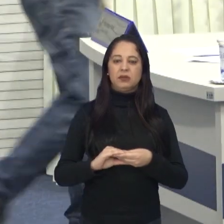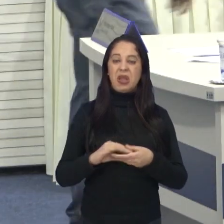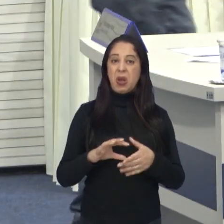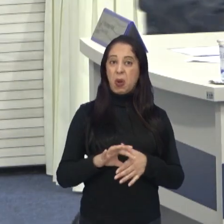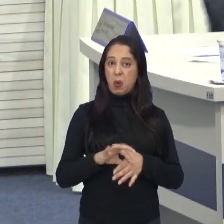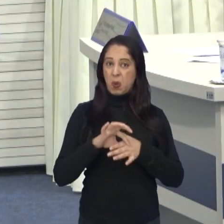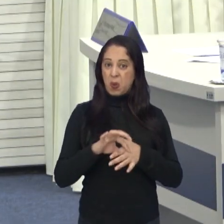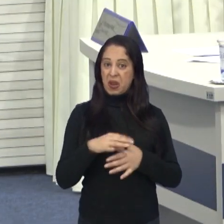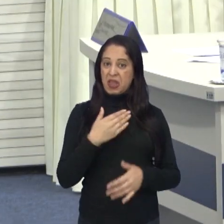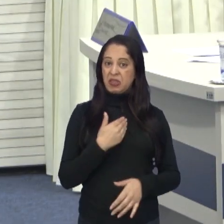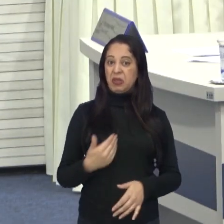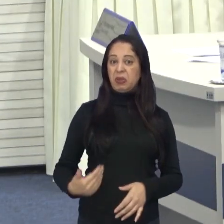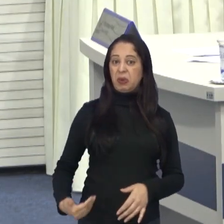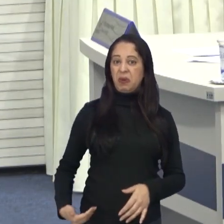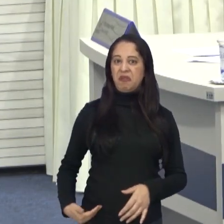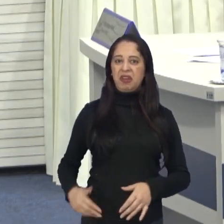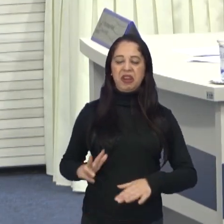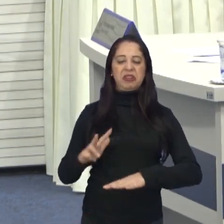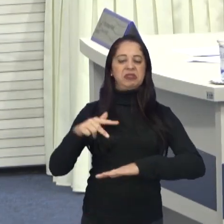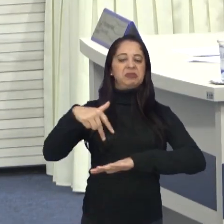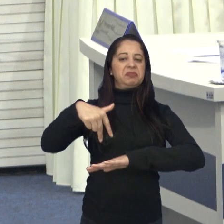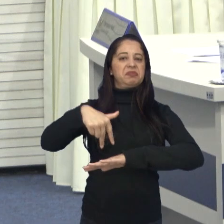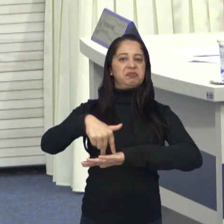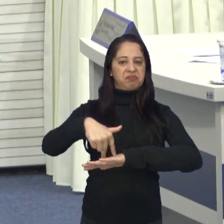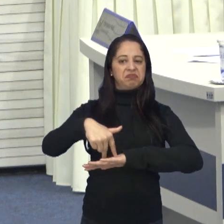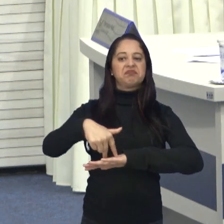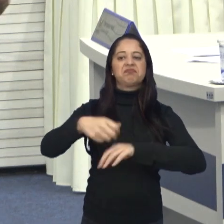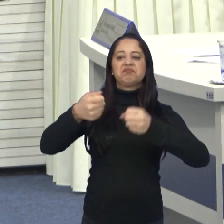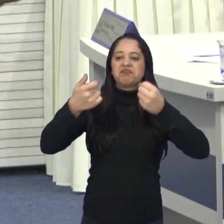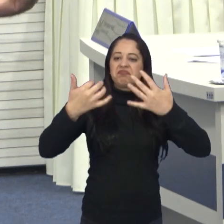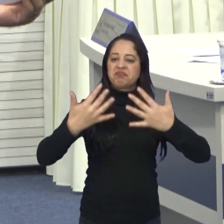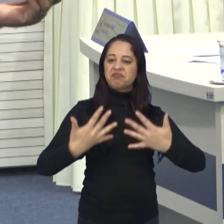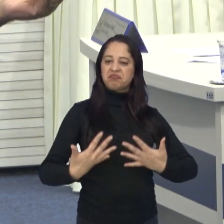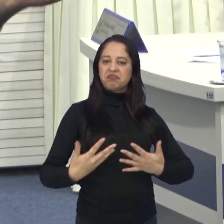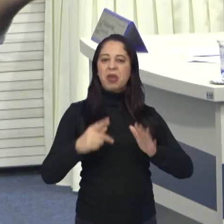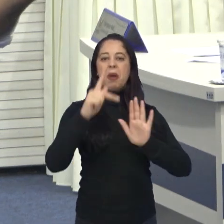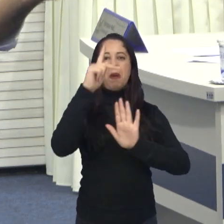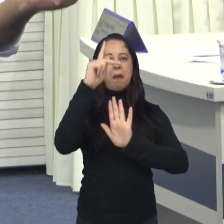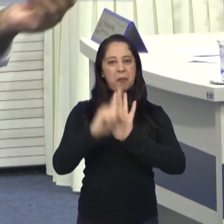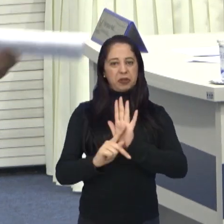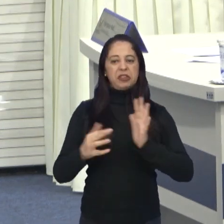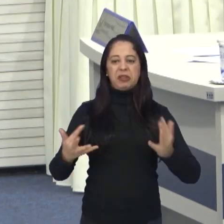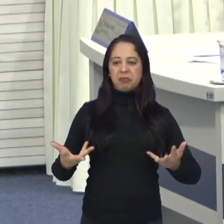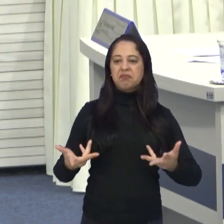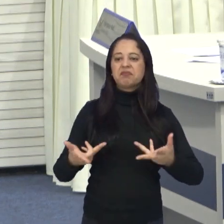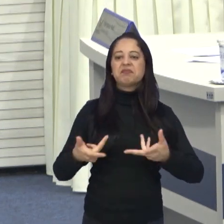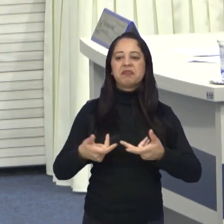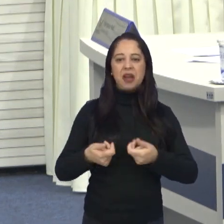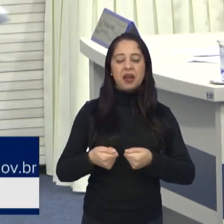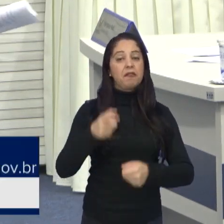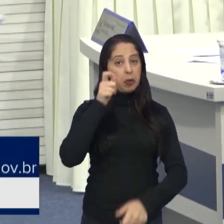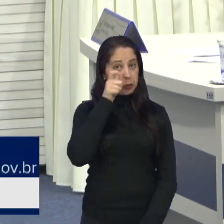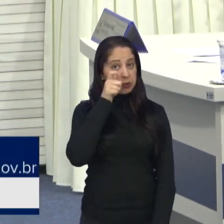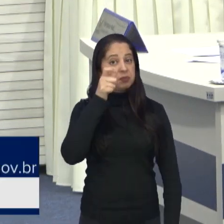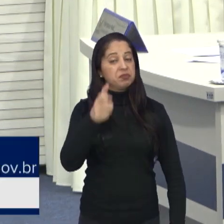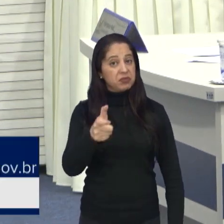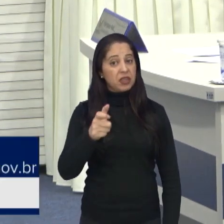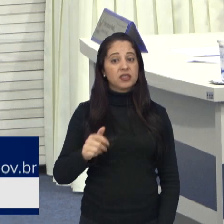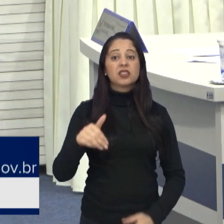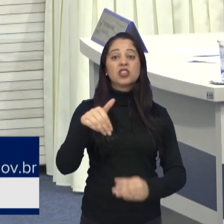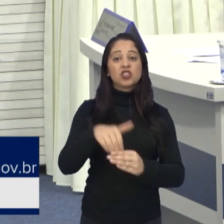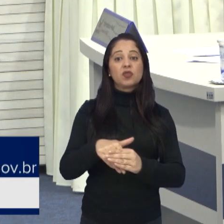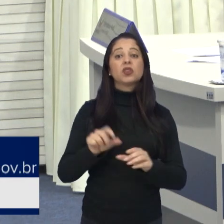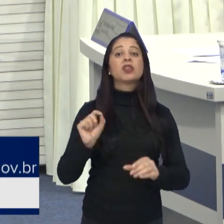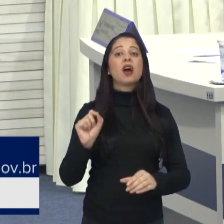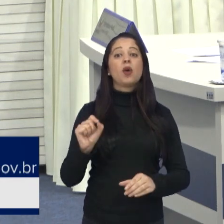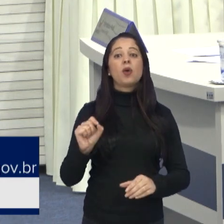né? A vereadora Amélia fez um discurso ali como líder de governo de um projeto, né? Um projeto interessante que nós vamos votar hoje, que é a